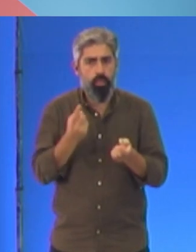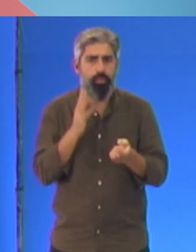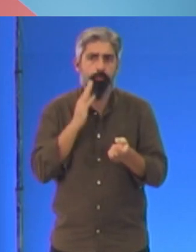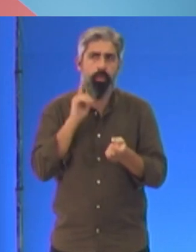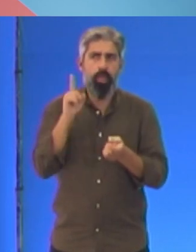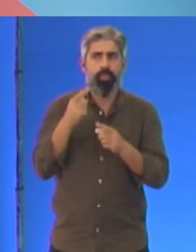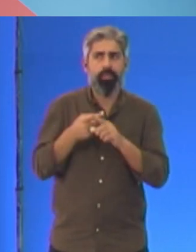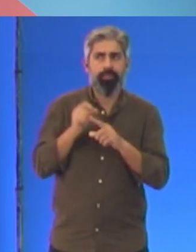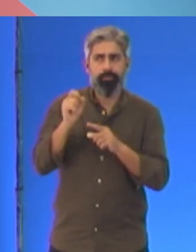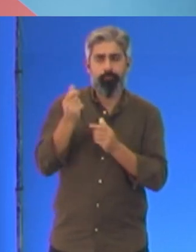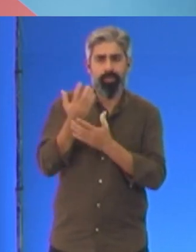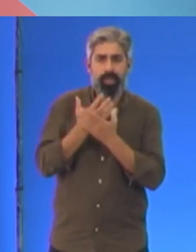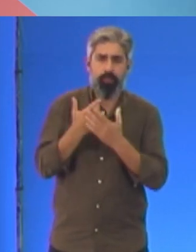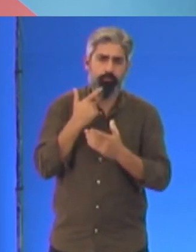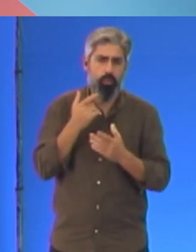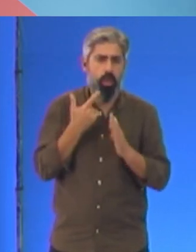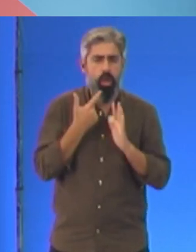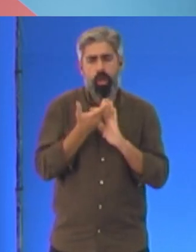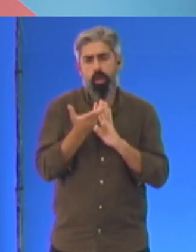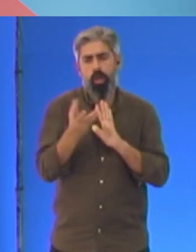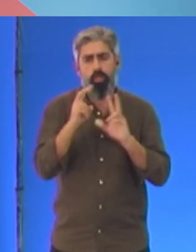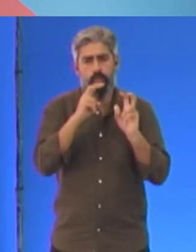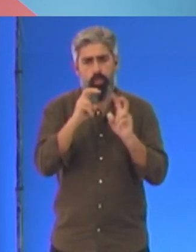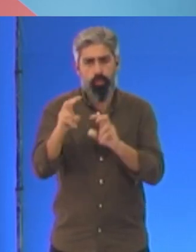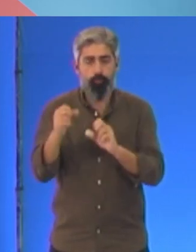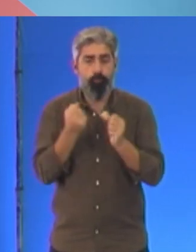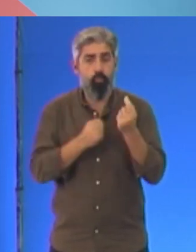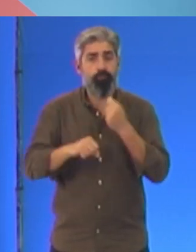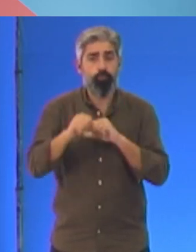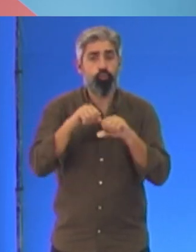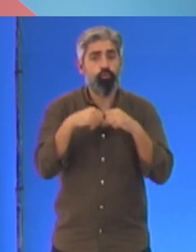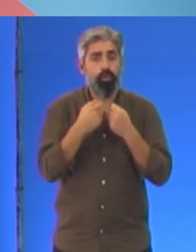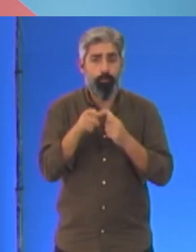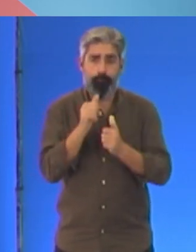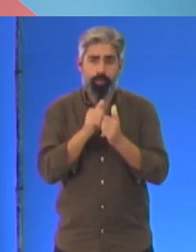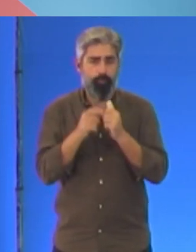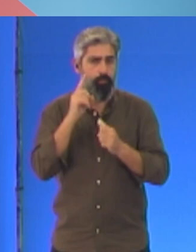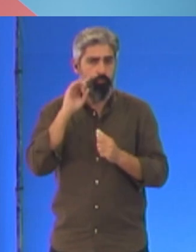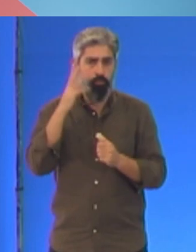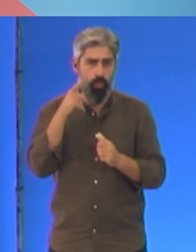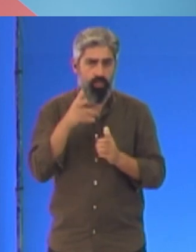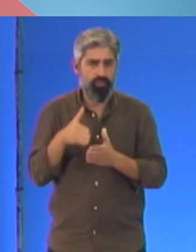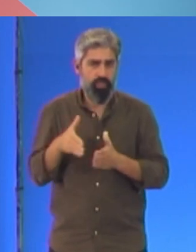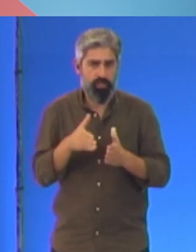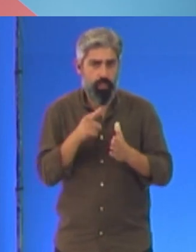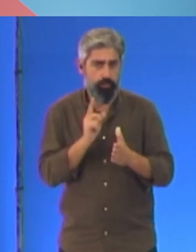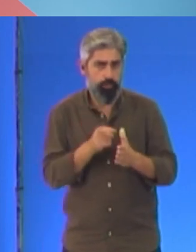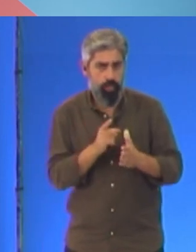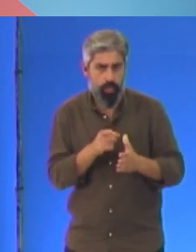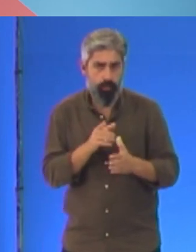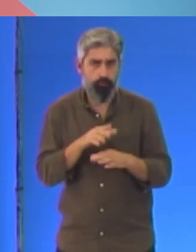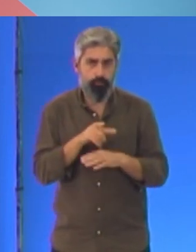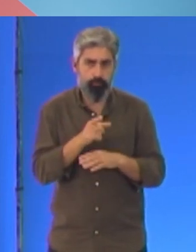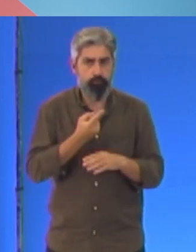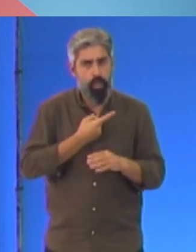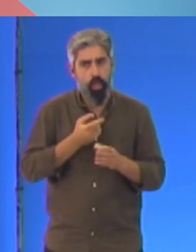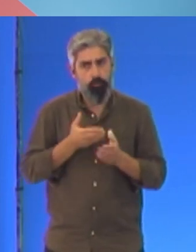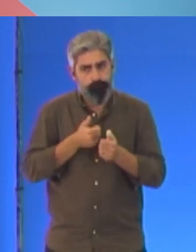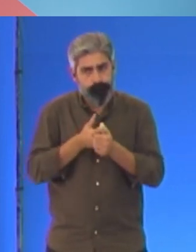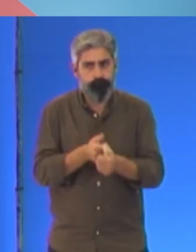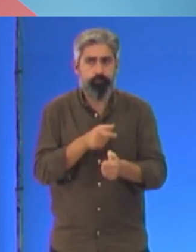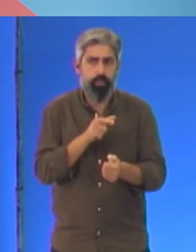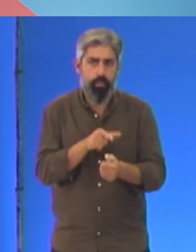dos interesses do mercado e por aí fora os movimentos sociais desempenham um papel essencial estratégico é por aí que temos que